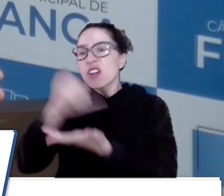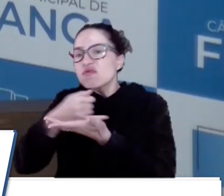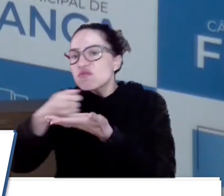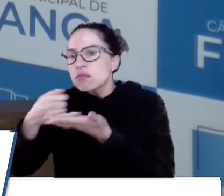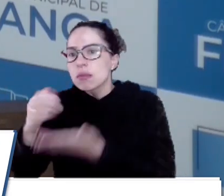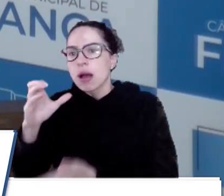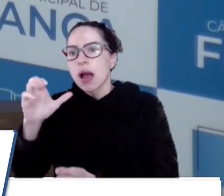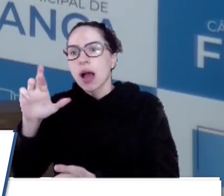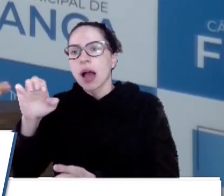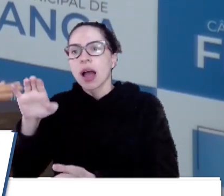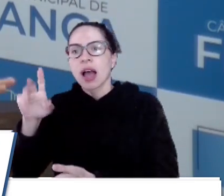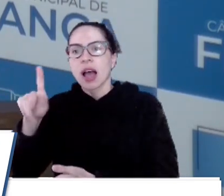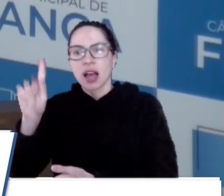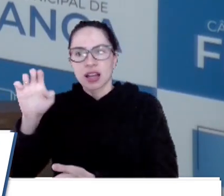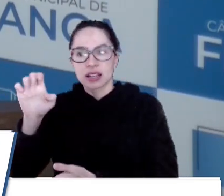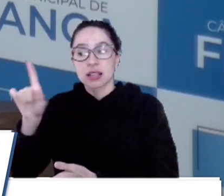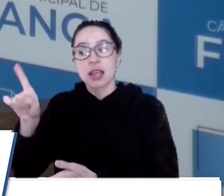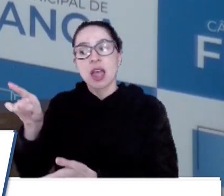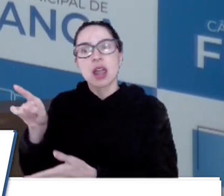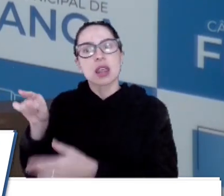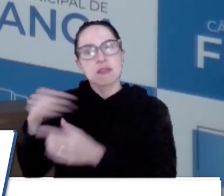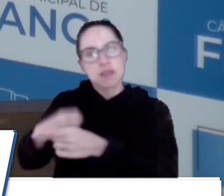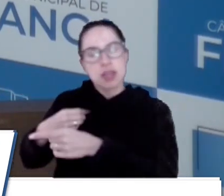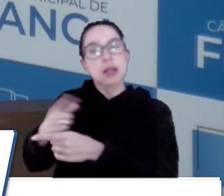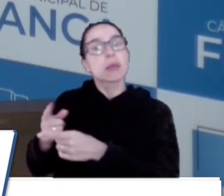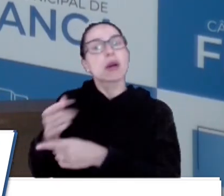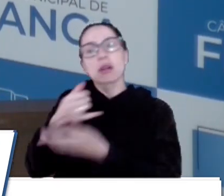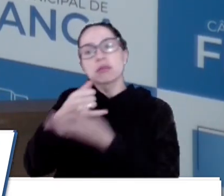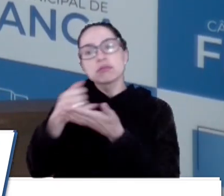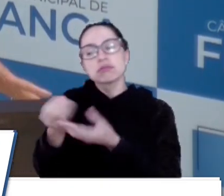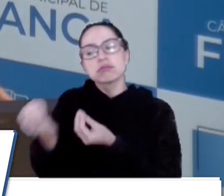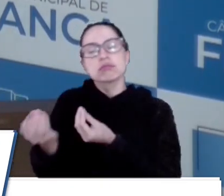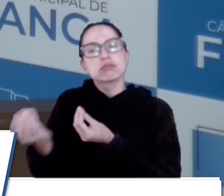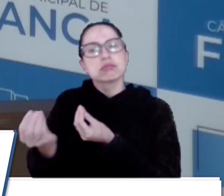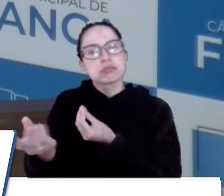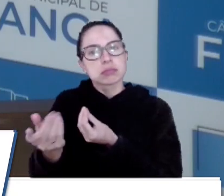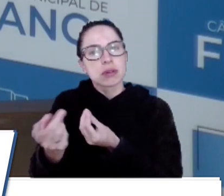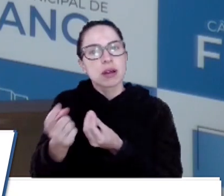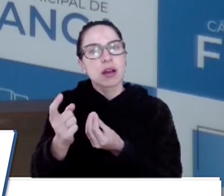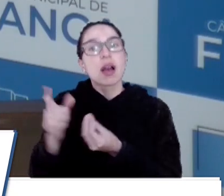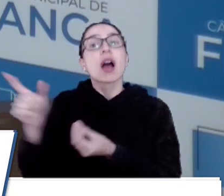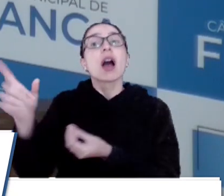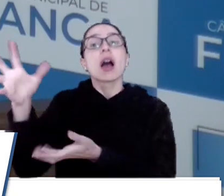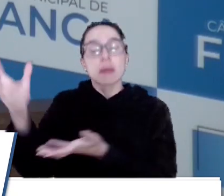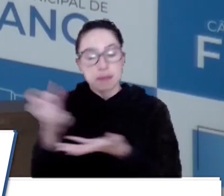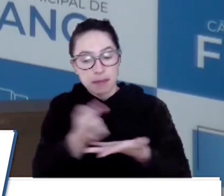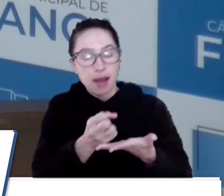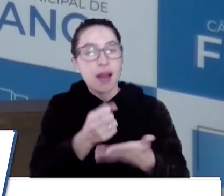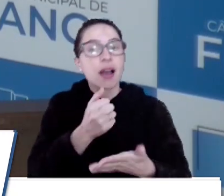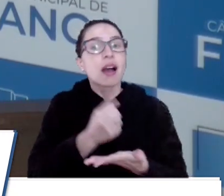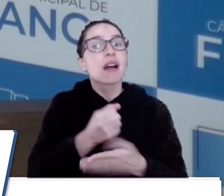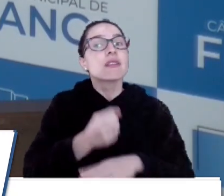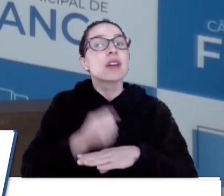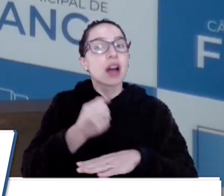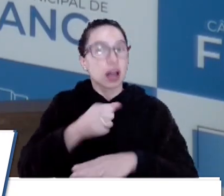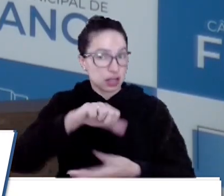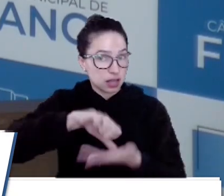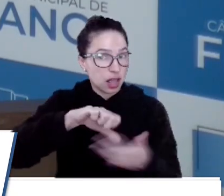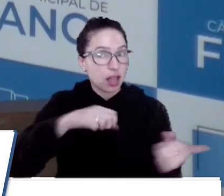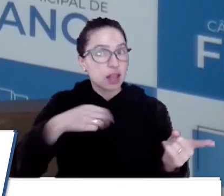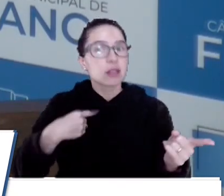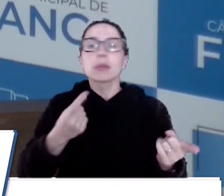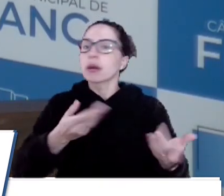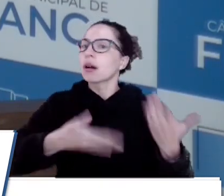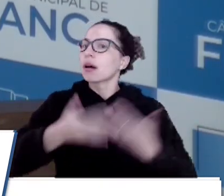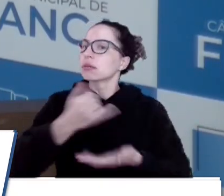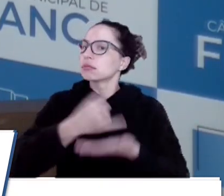têm alguém que fornece a droga lá. Traz para Franca. Se eles estão lá no centro, porque tem alguém que fornece. Então, o